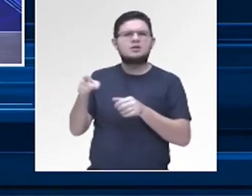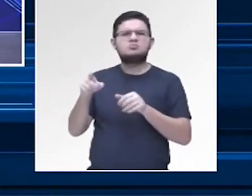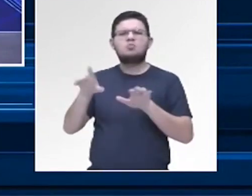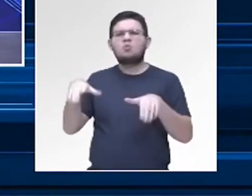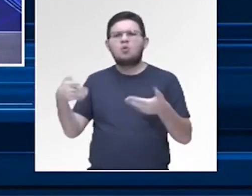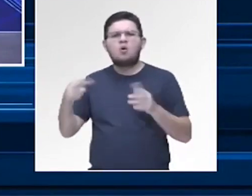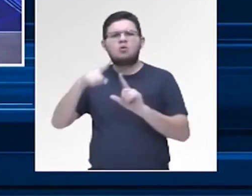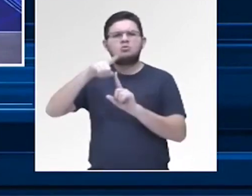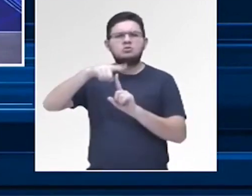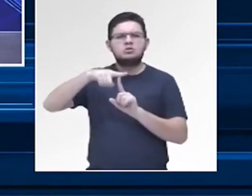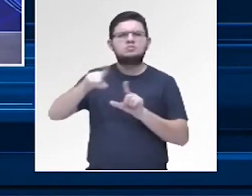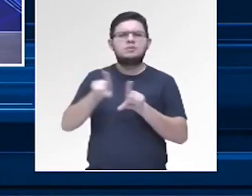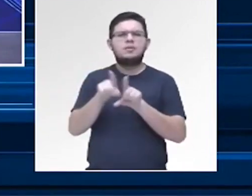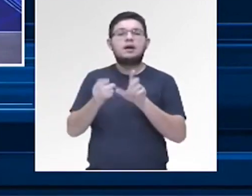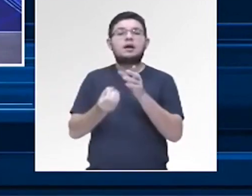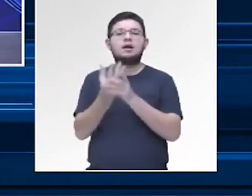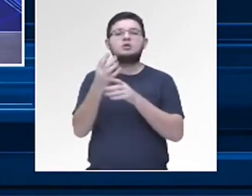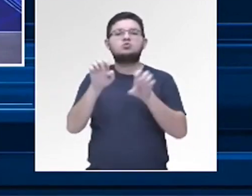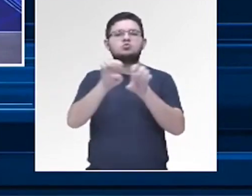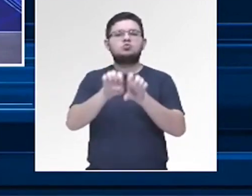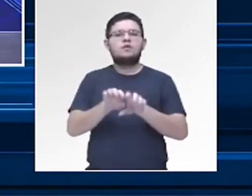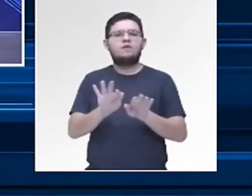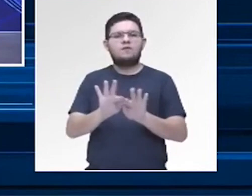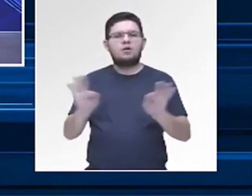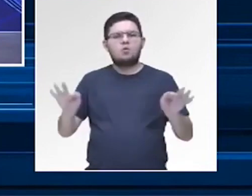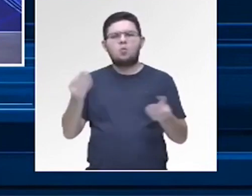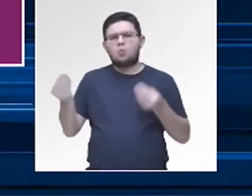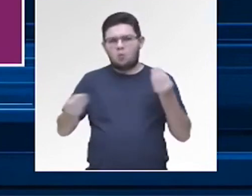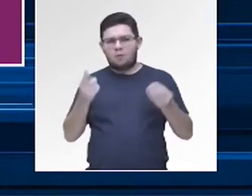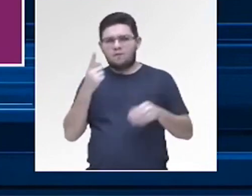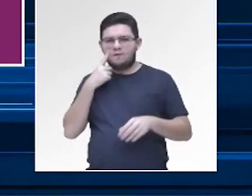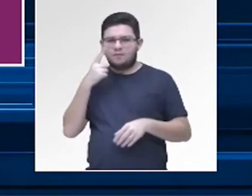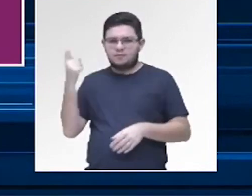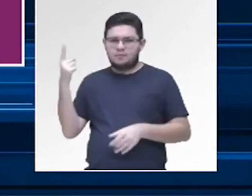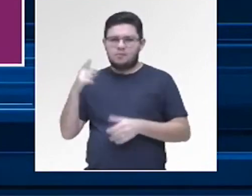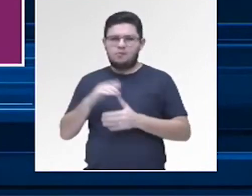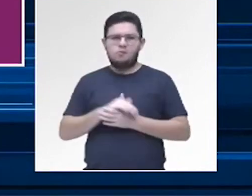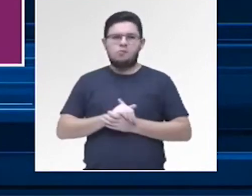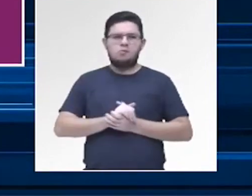montar e estruturar numa frase. Então, vamos lá ver tudo isso agora.